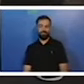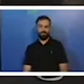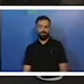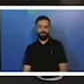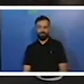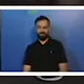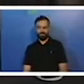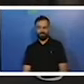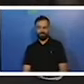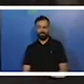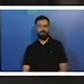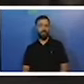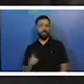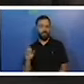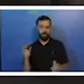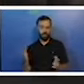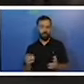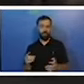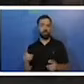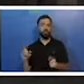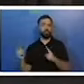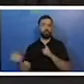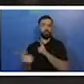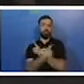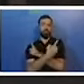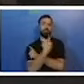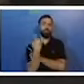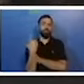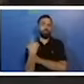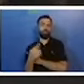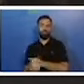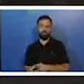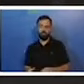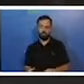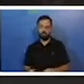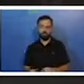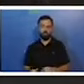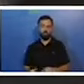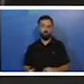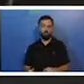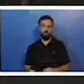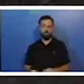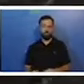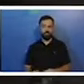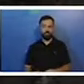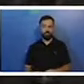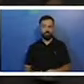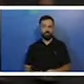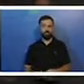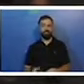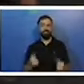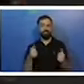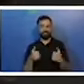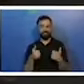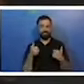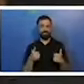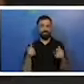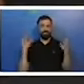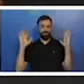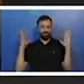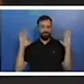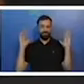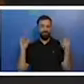vamos virar para o outro lado para terminar bem concentração dois três e já beleza